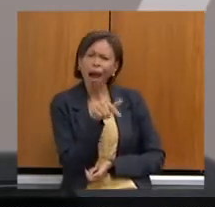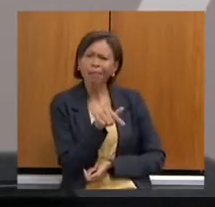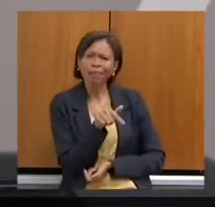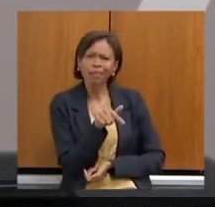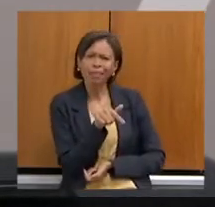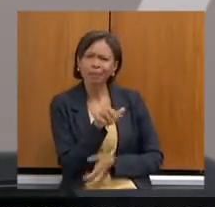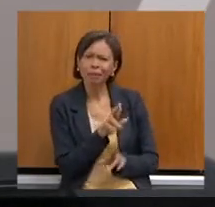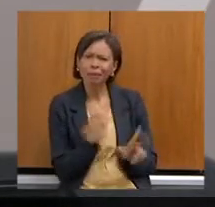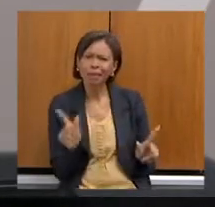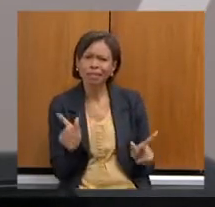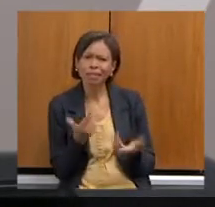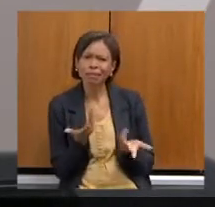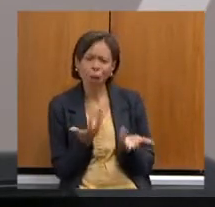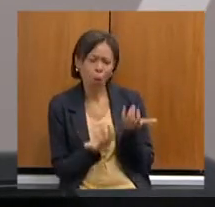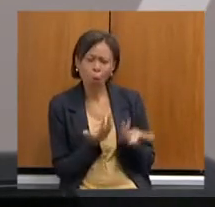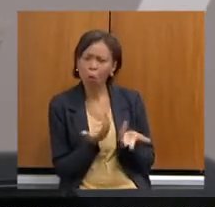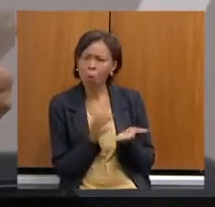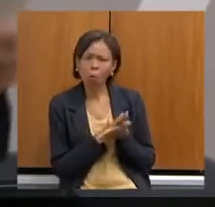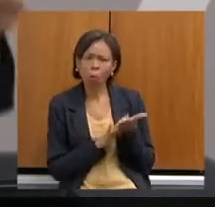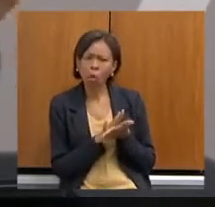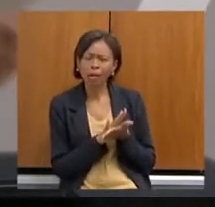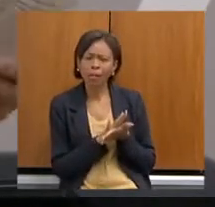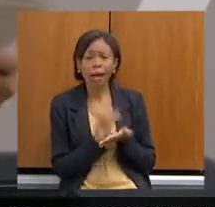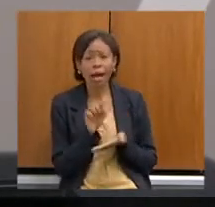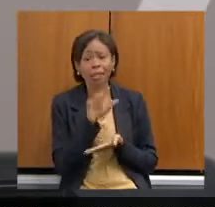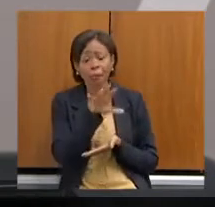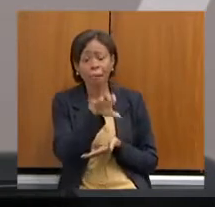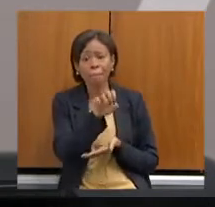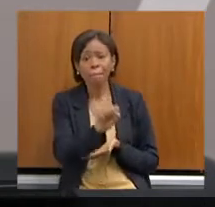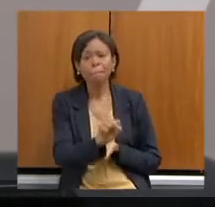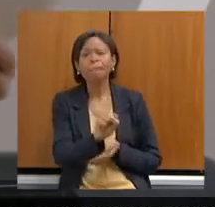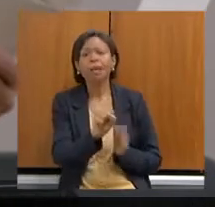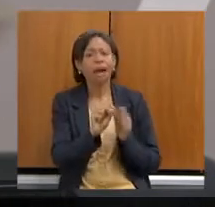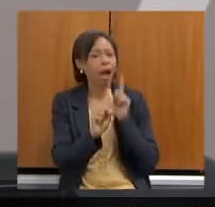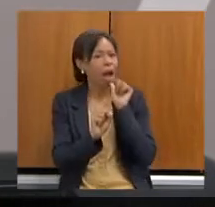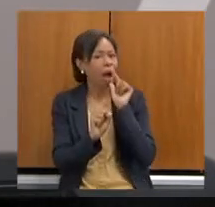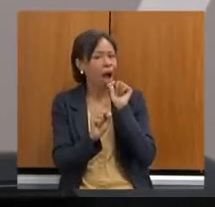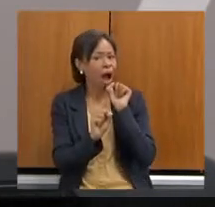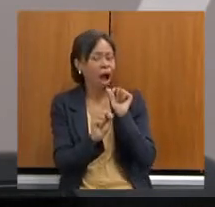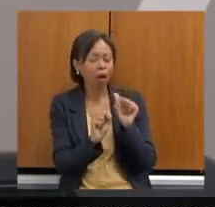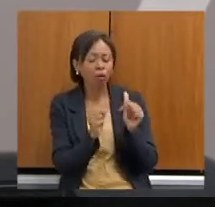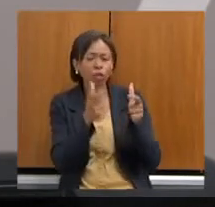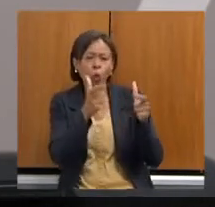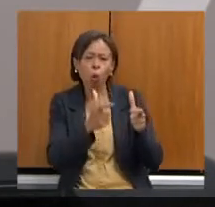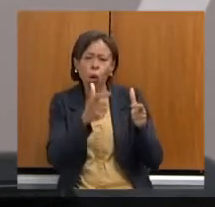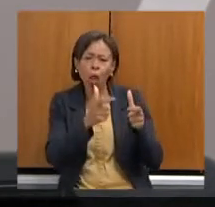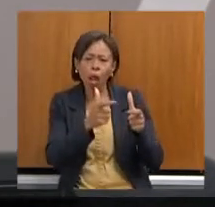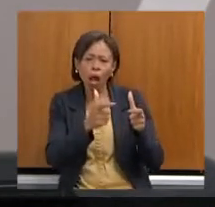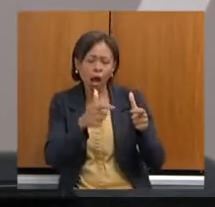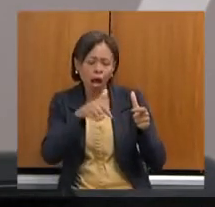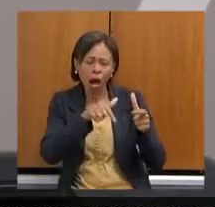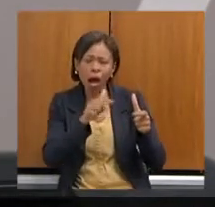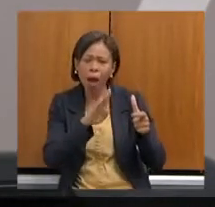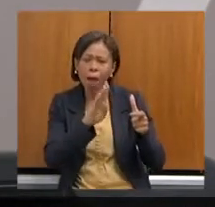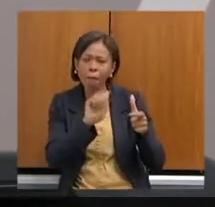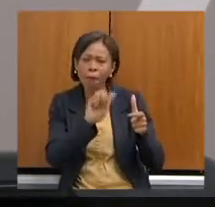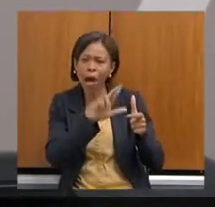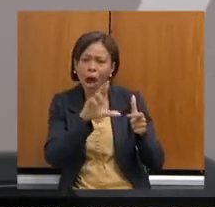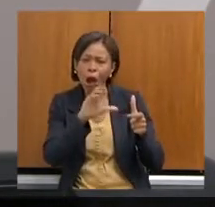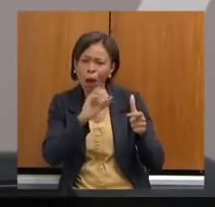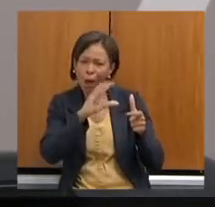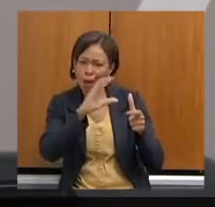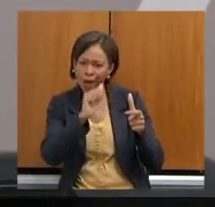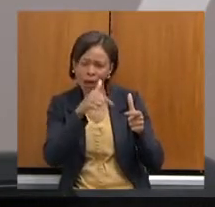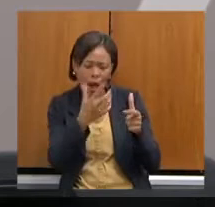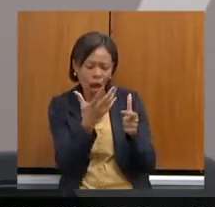pegava água de barroca porque a nossa região ela realmente é muito pouca água e pessoas ainda